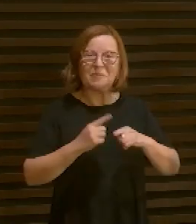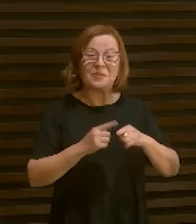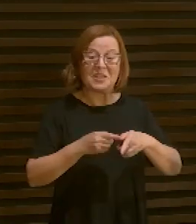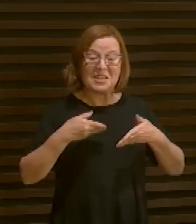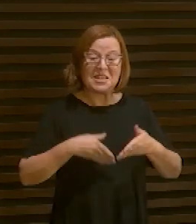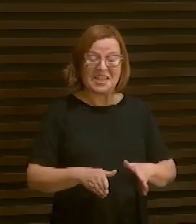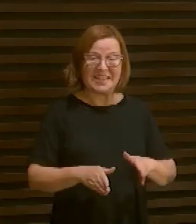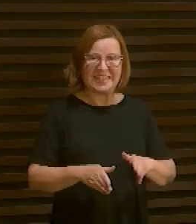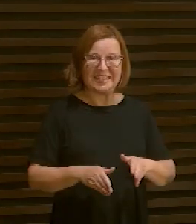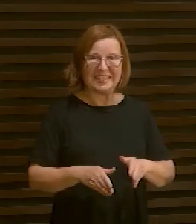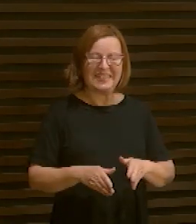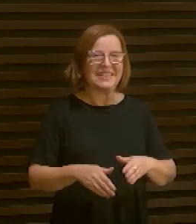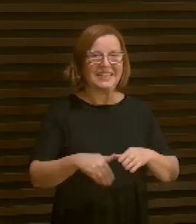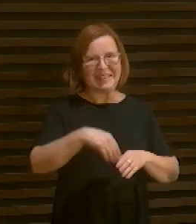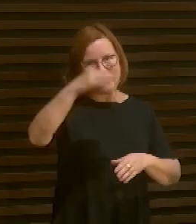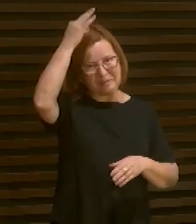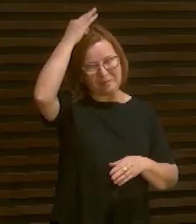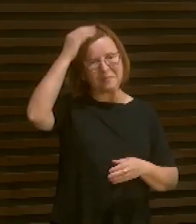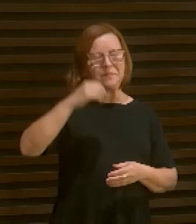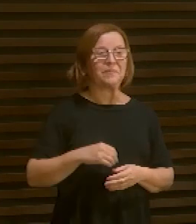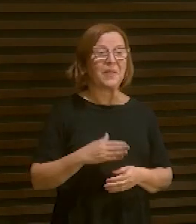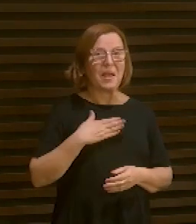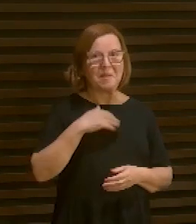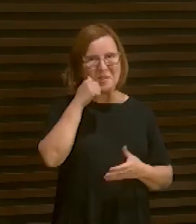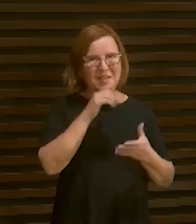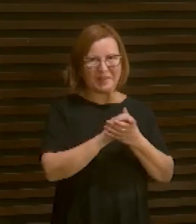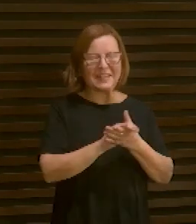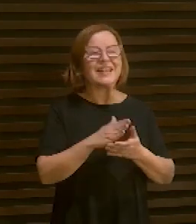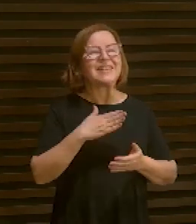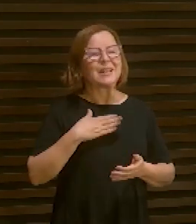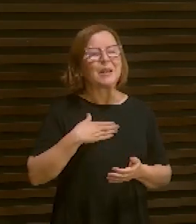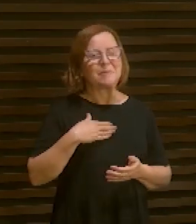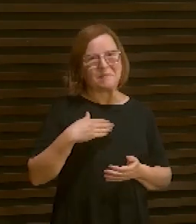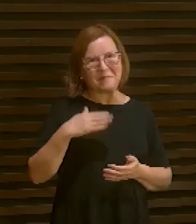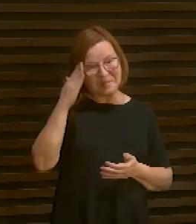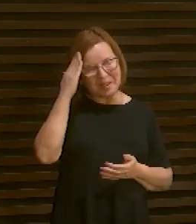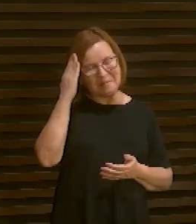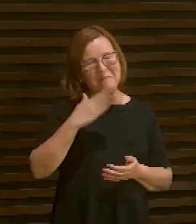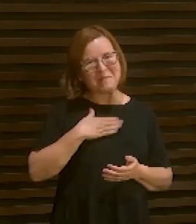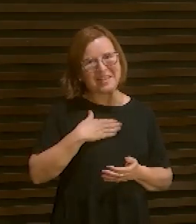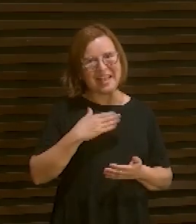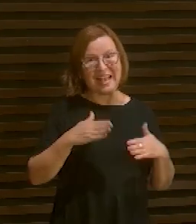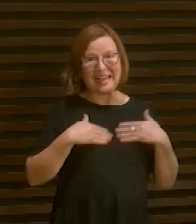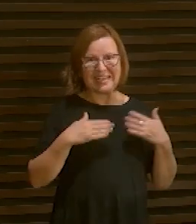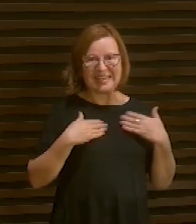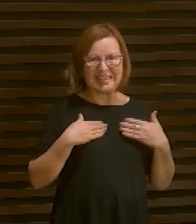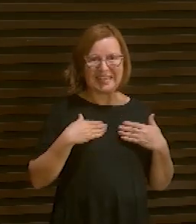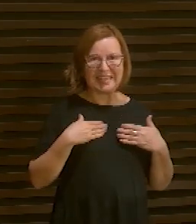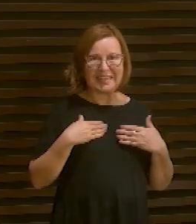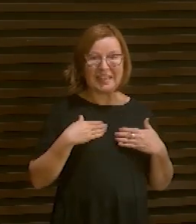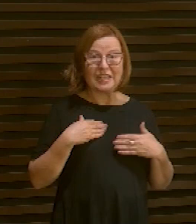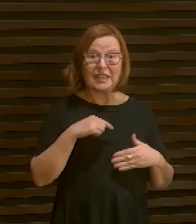isso, a minha esposa sabe da minha alegria quando nós visitamos Jerusalém, a primeira vez que